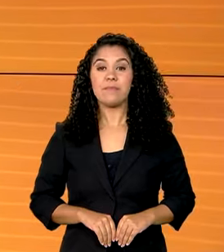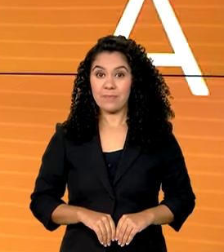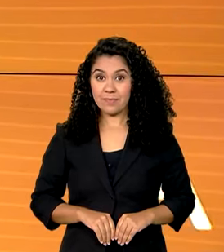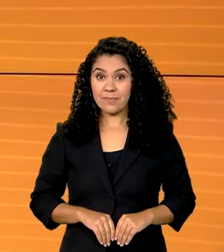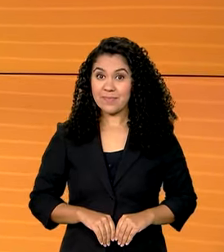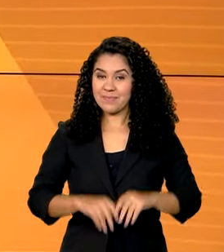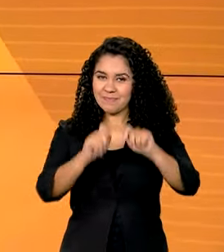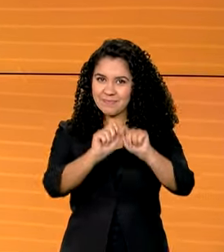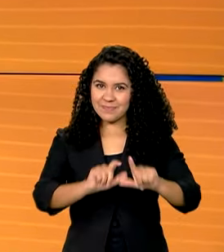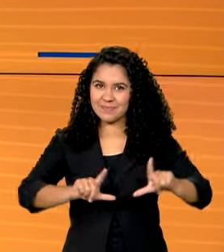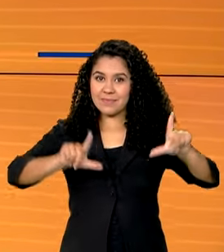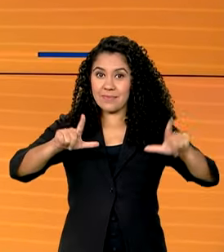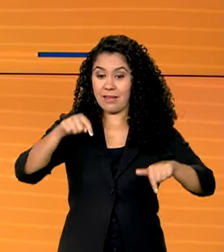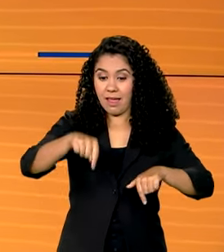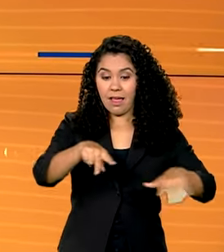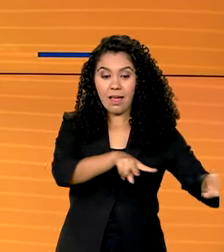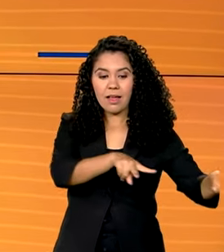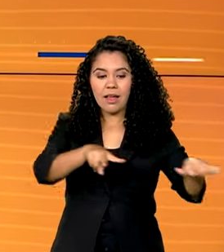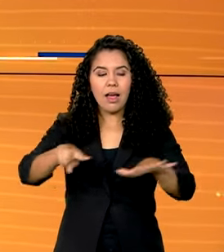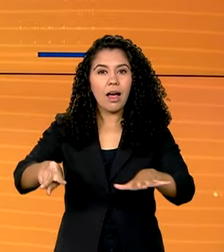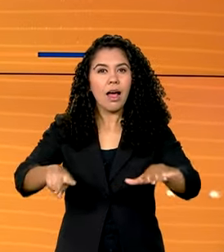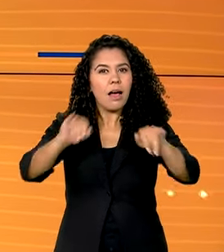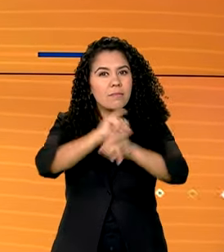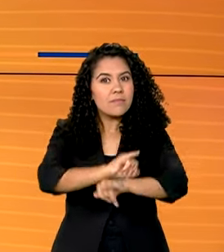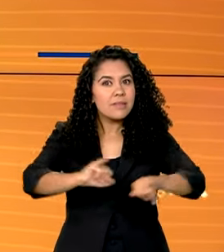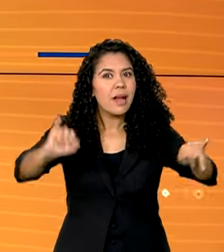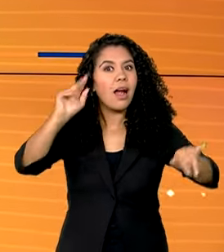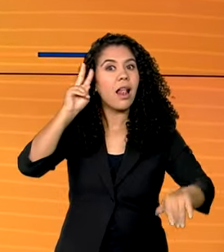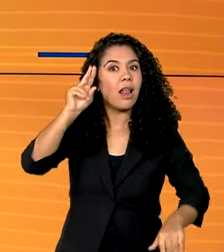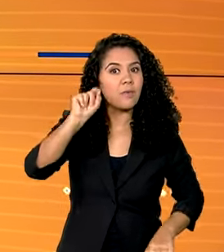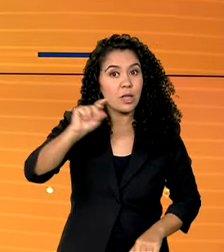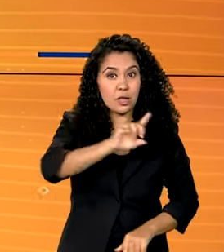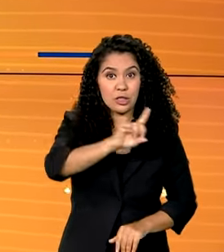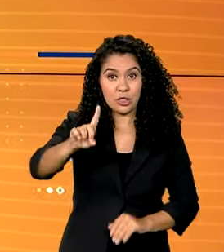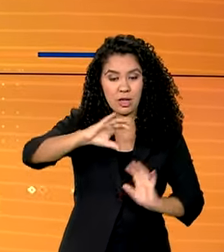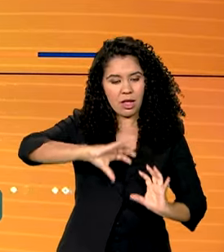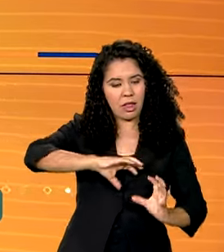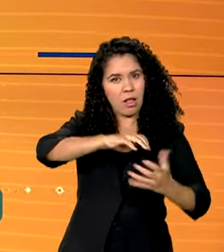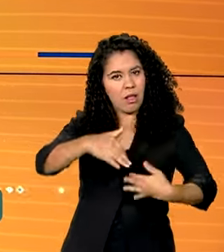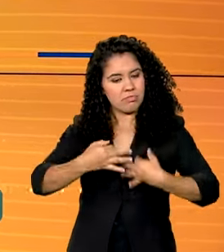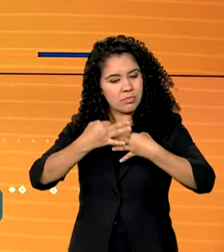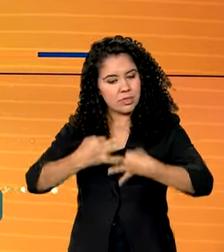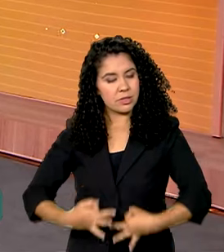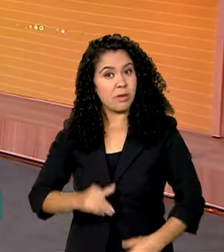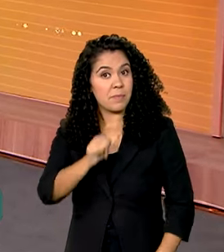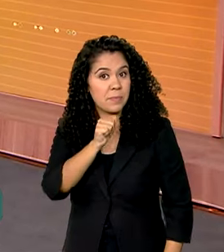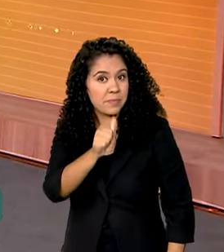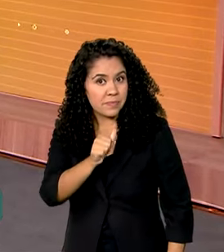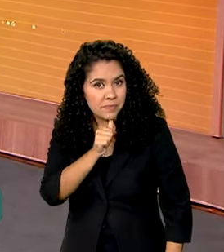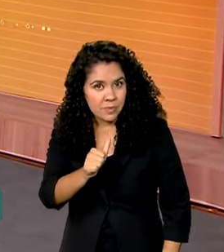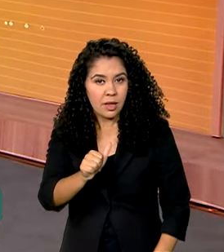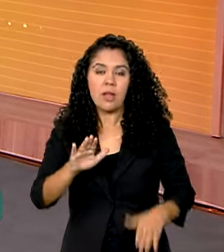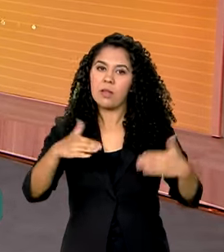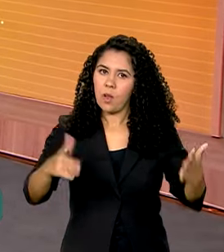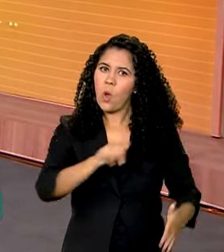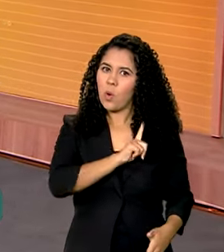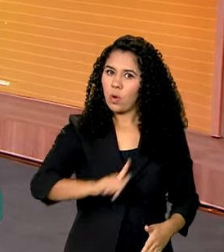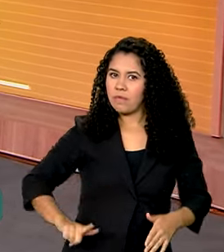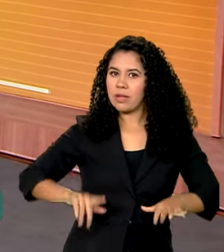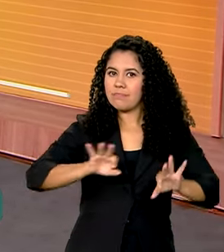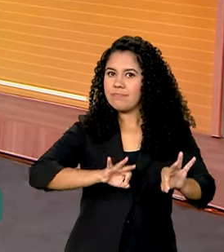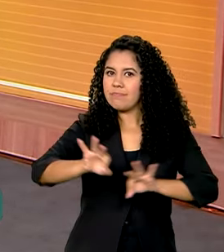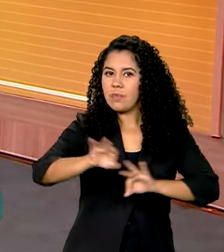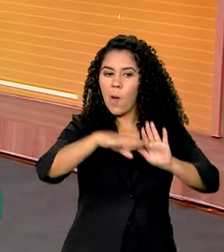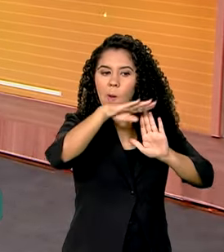Estamos de volta e esta semana foi lembrado o Dia Internacional da Dignidade Menstrual. E o governo tem um programa